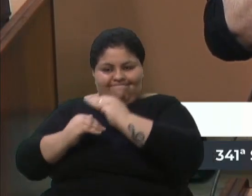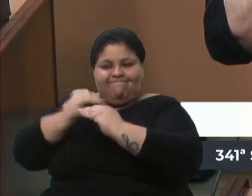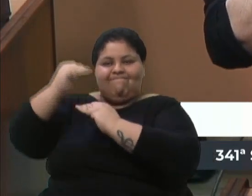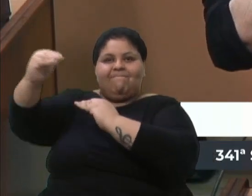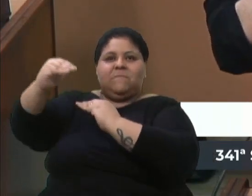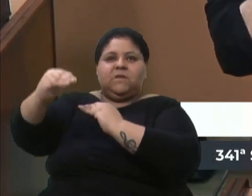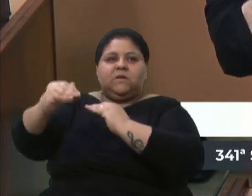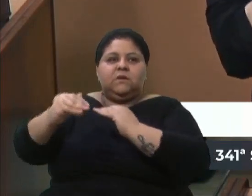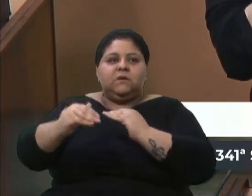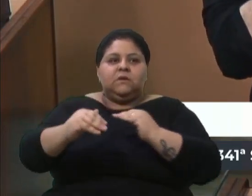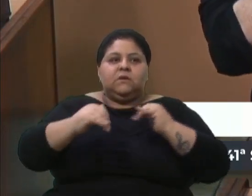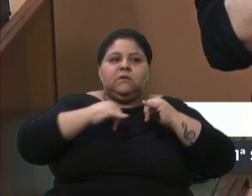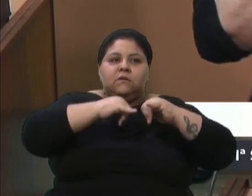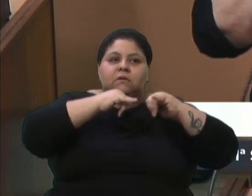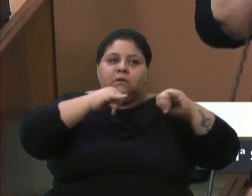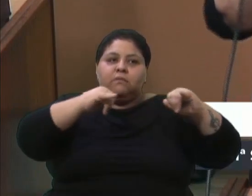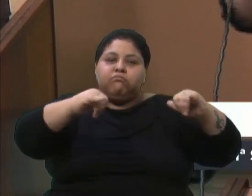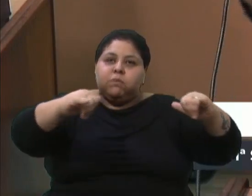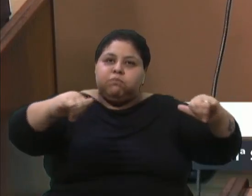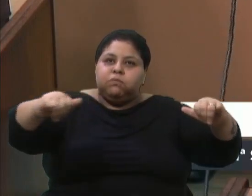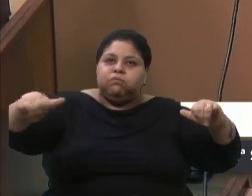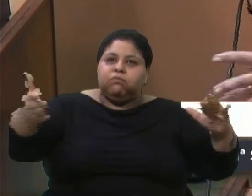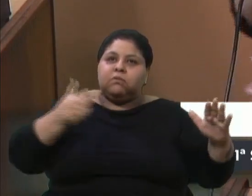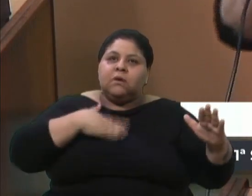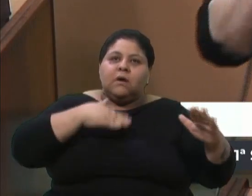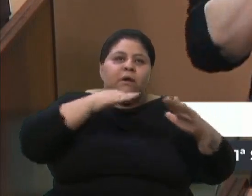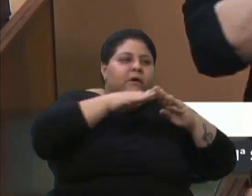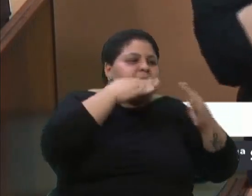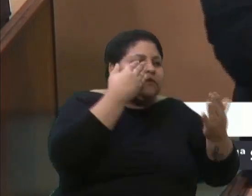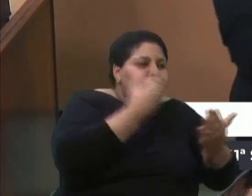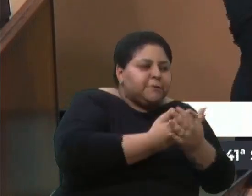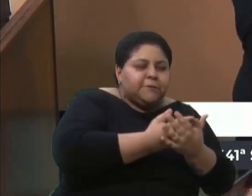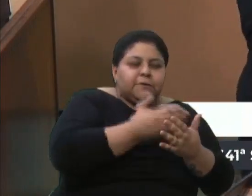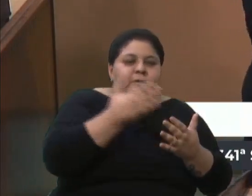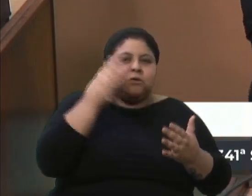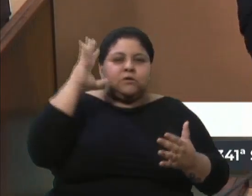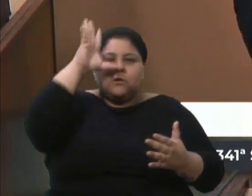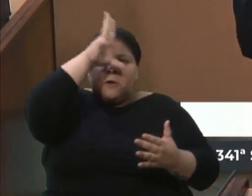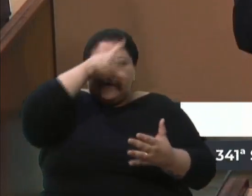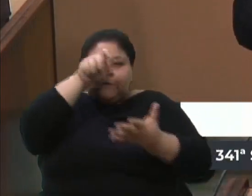Olha, eu estou estudando, eu estou aprendendo a escrever meu nome, eu estou sabendo